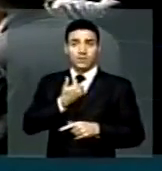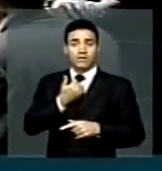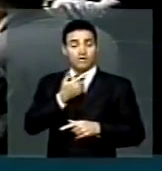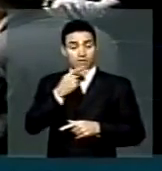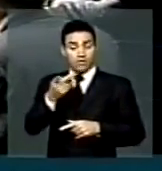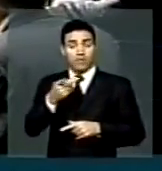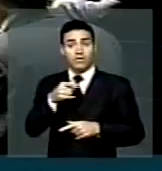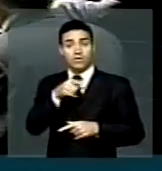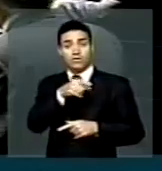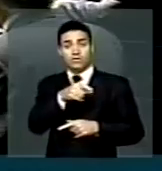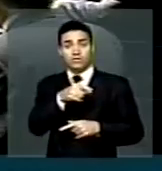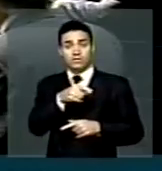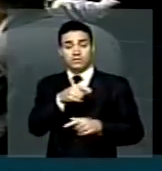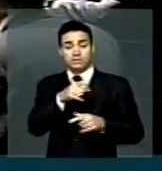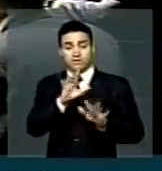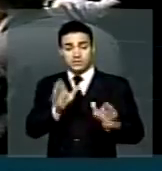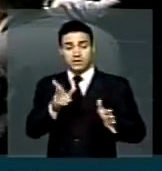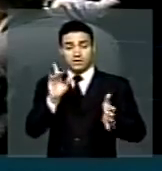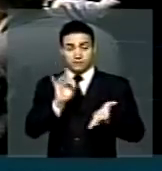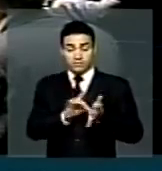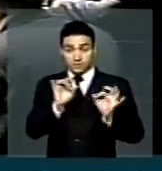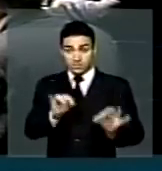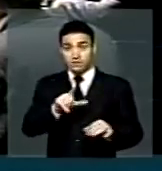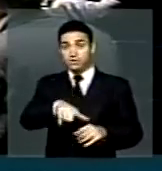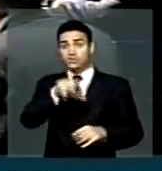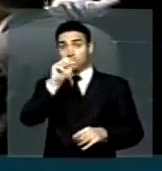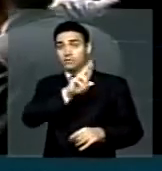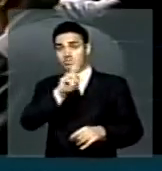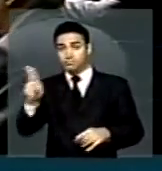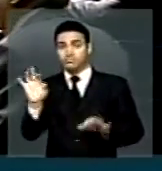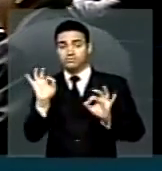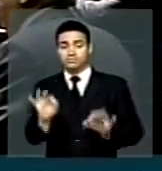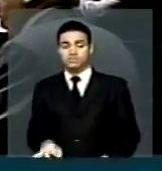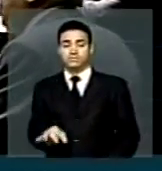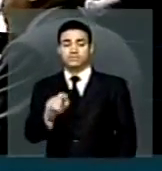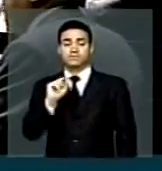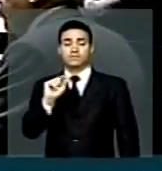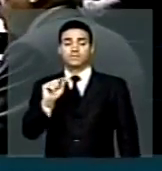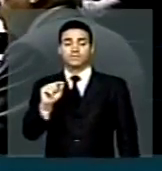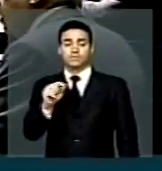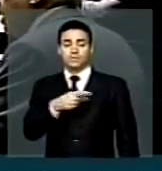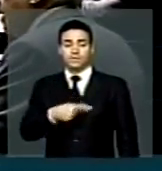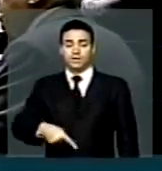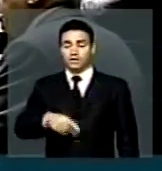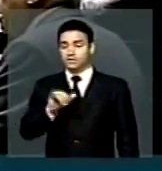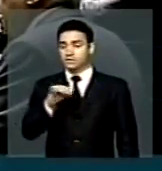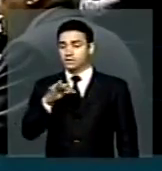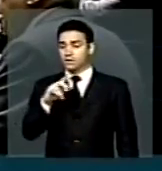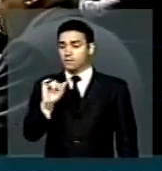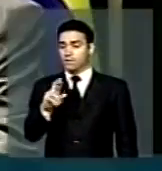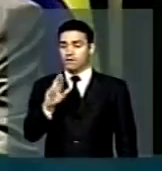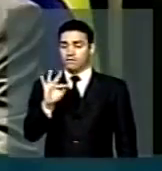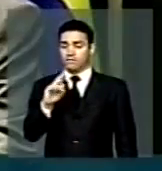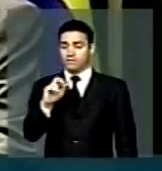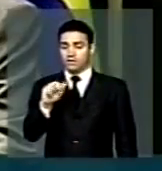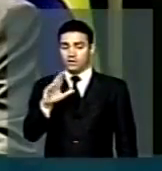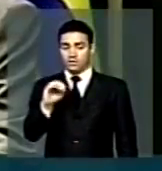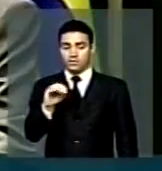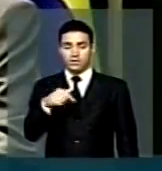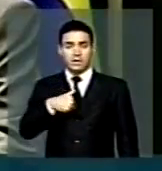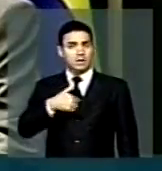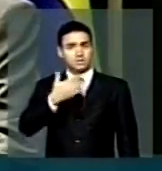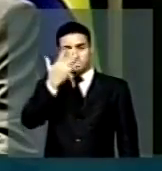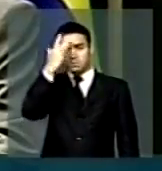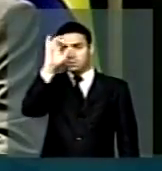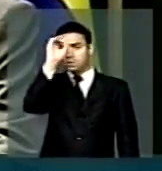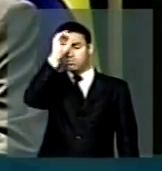eu havia sido, na verdade, nomeado ministro da Fazenda pelo presidente Itamar Franco. E que ela não entendia